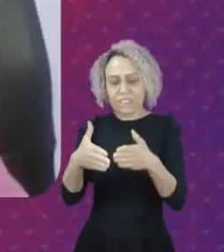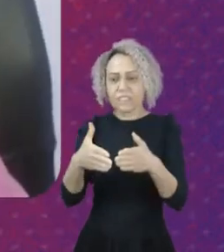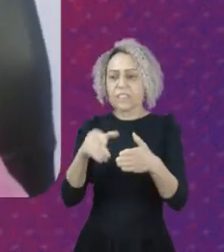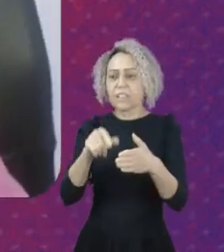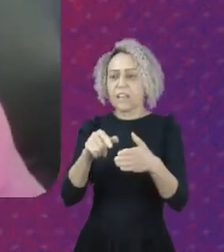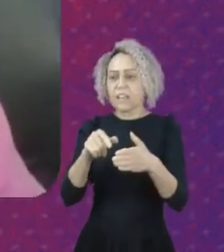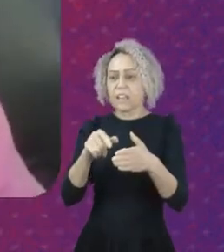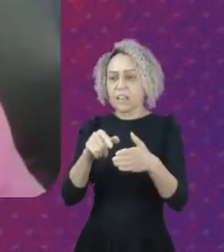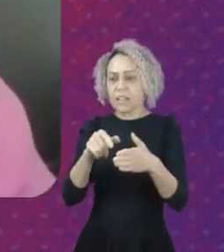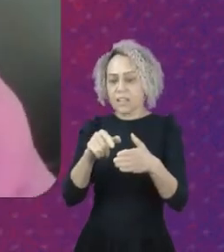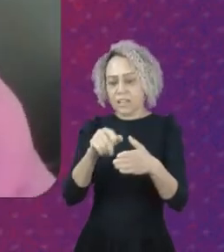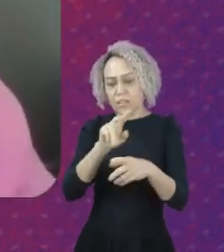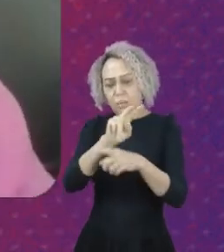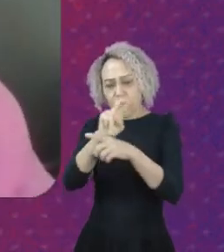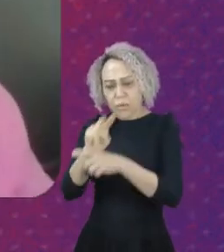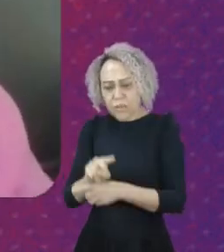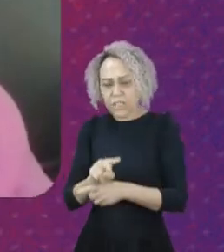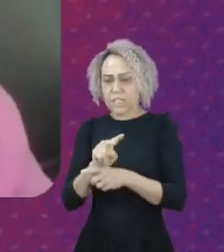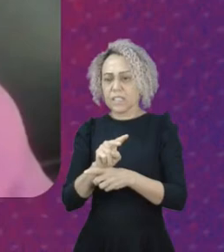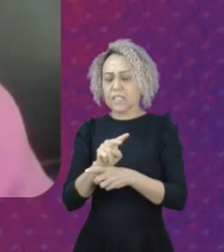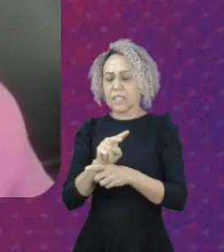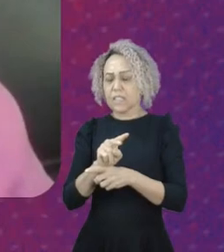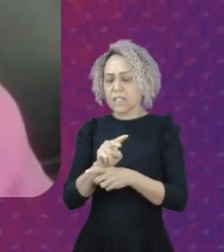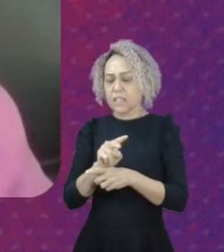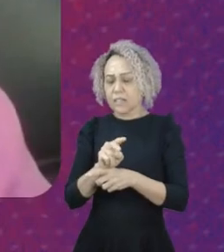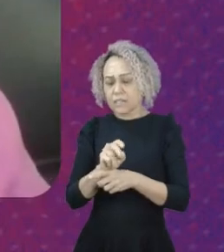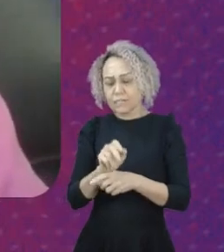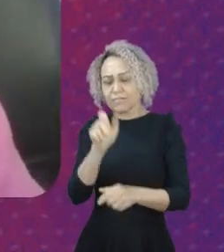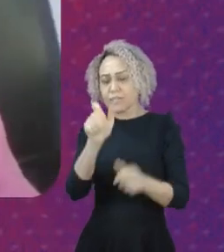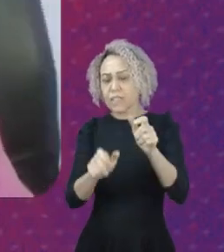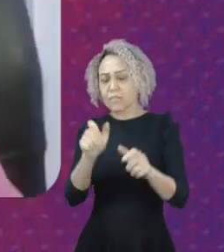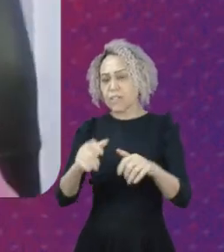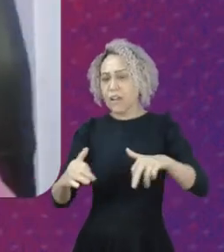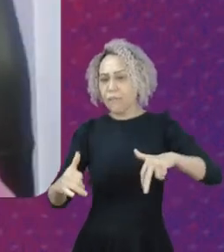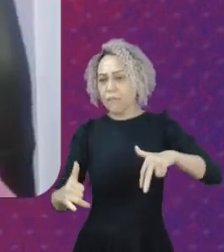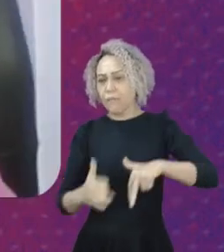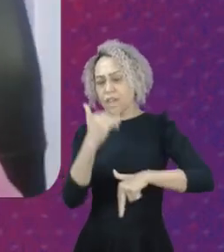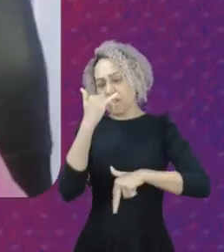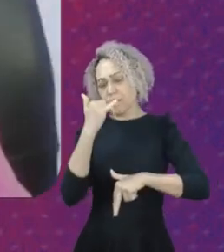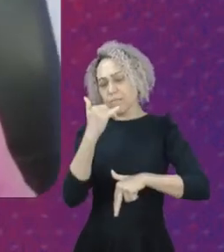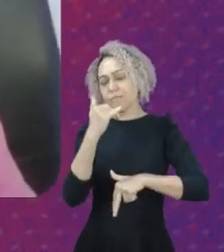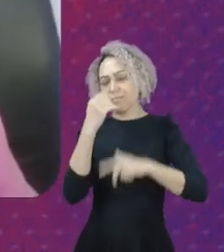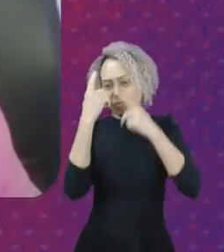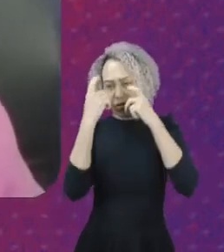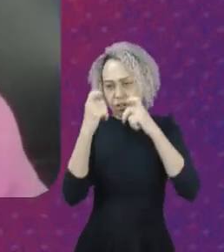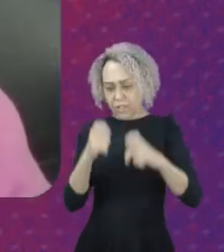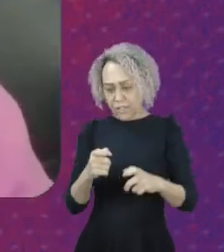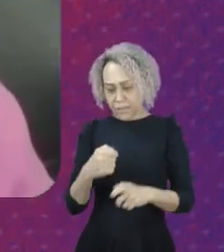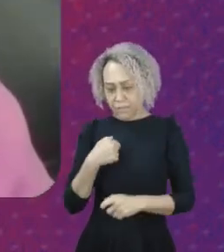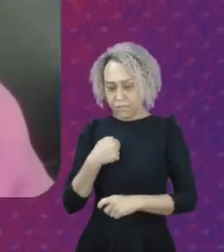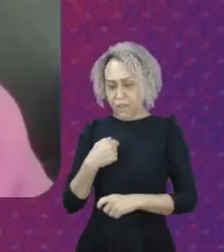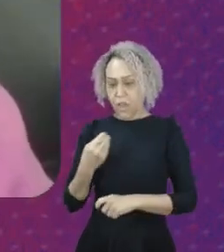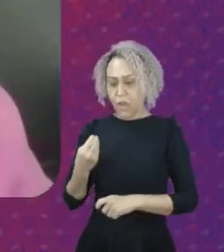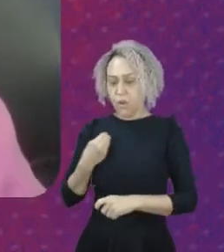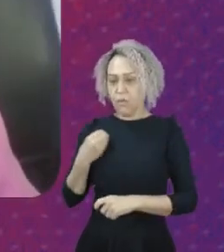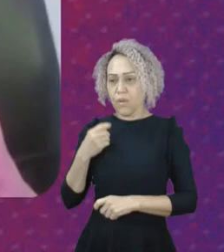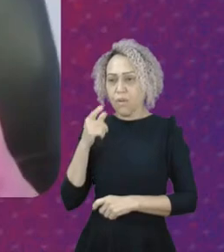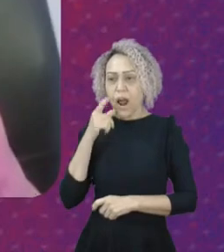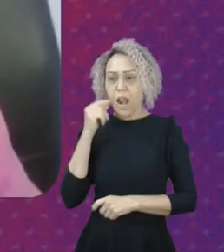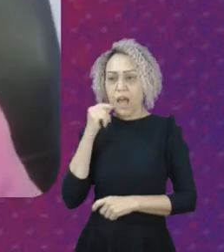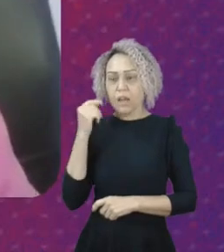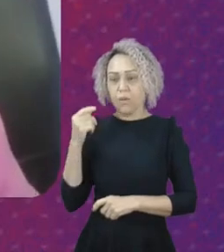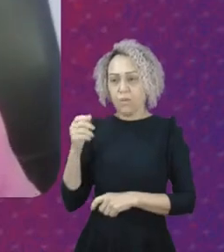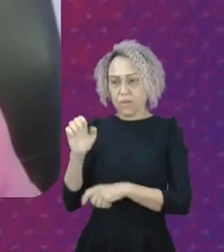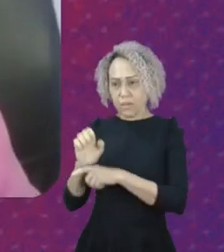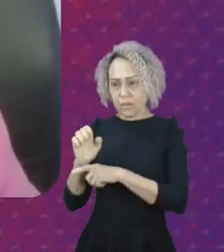de mulheres vítimas de violência. Sou de Alagoas, de Maceió, e aqui